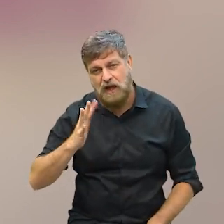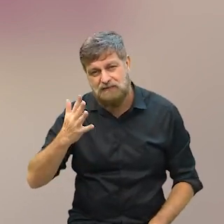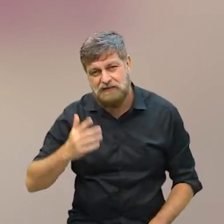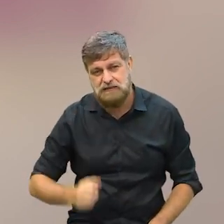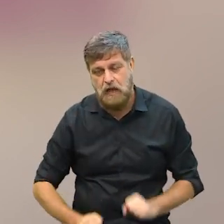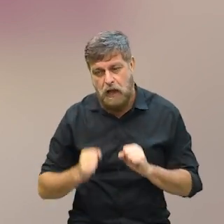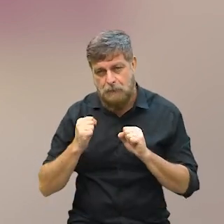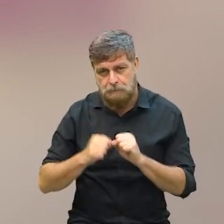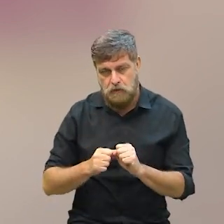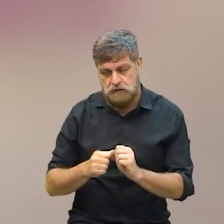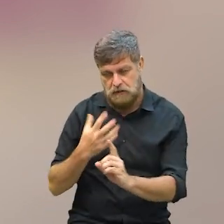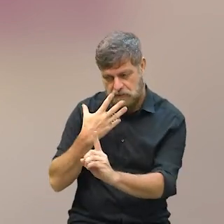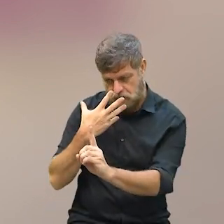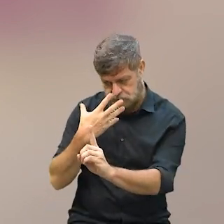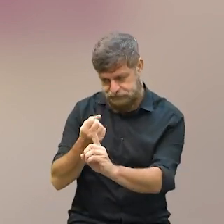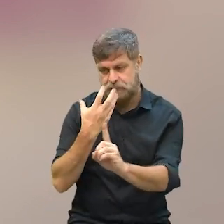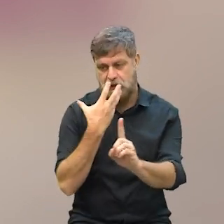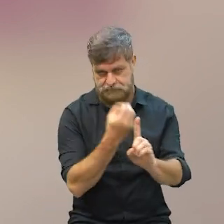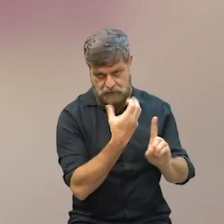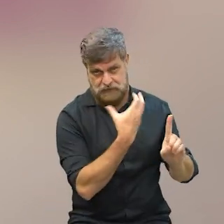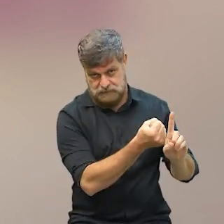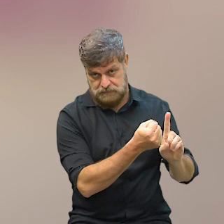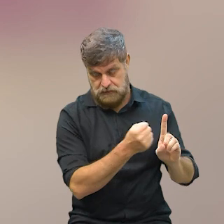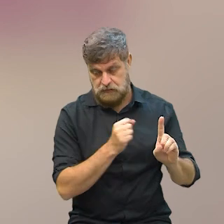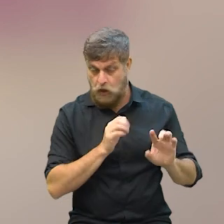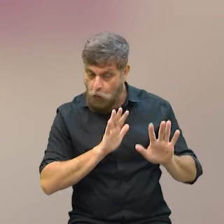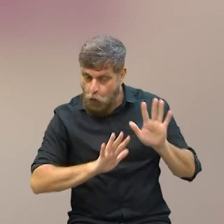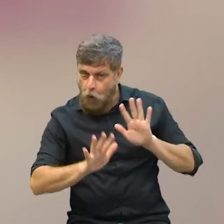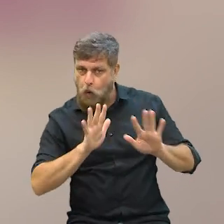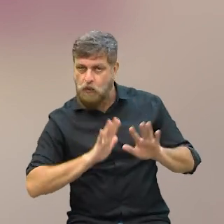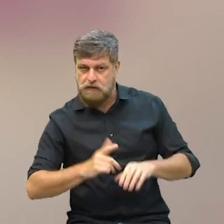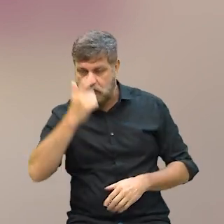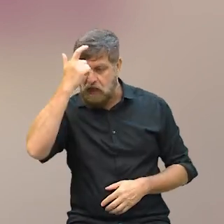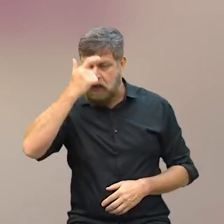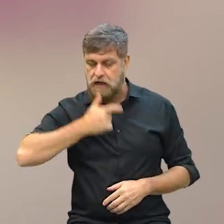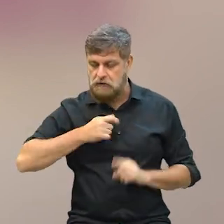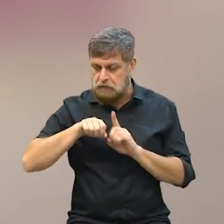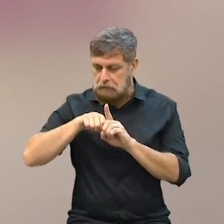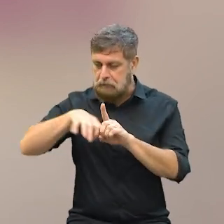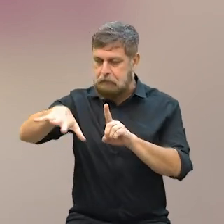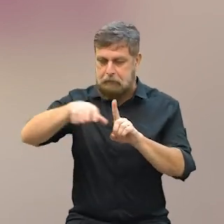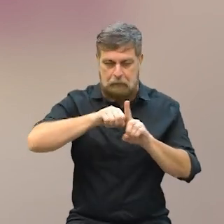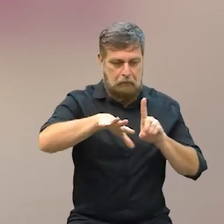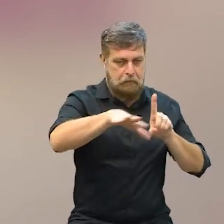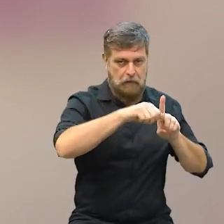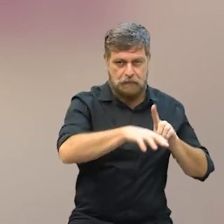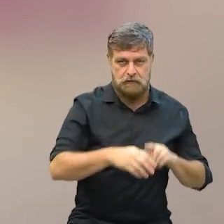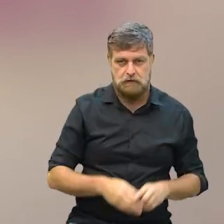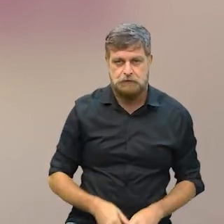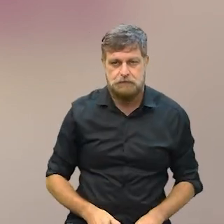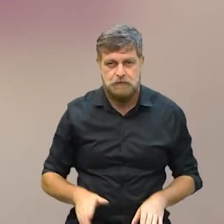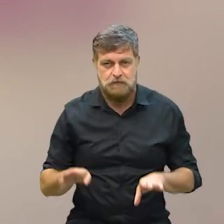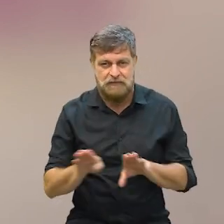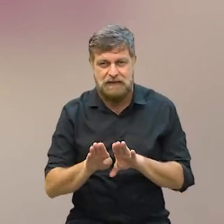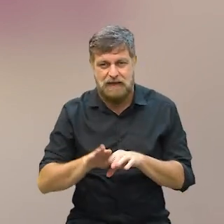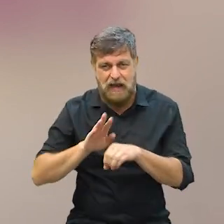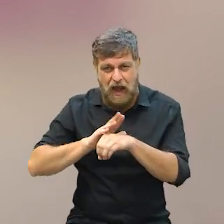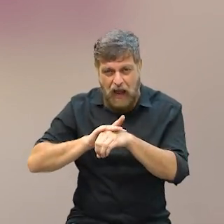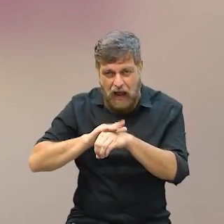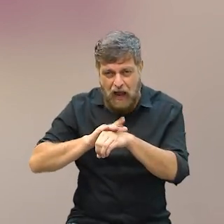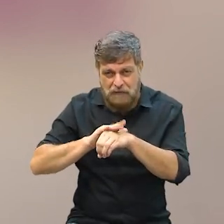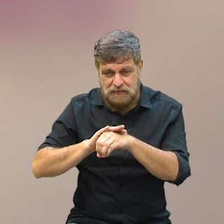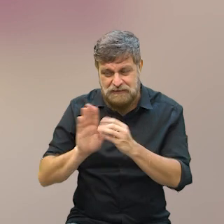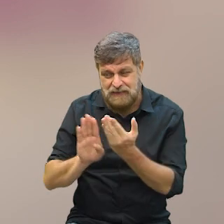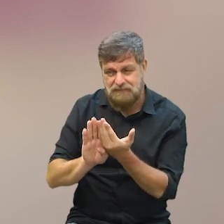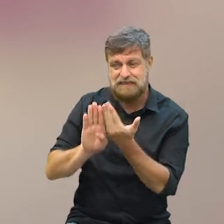ele passa para outras pessoas, então você tem que ter o cuidado, né, de não ficar próximo e lá vai, e é uma doença que